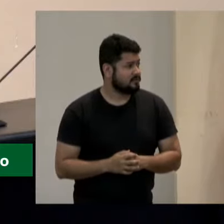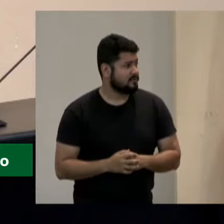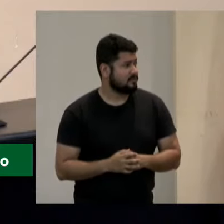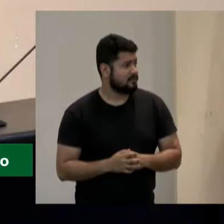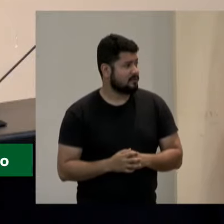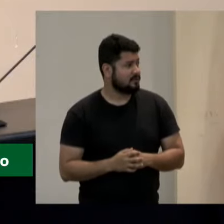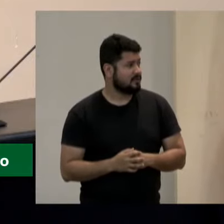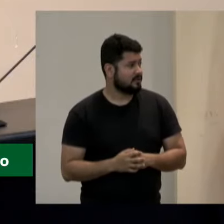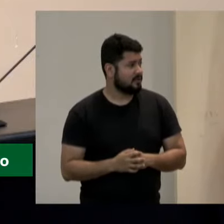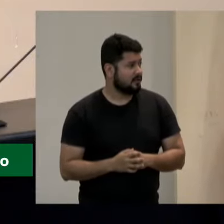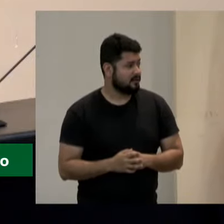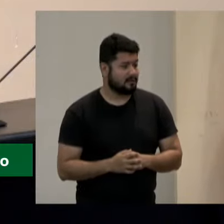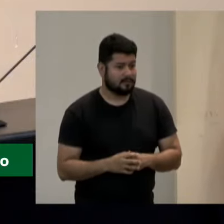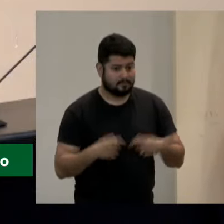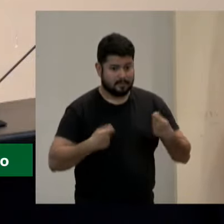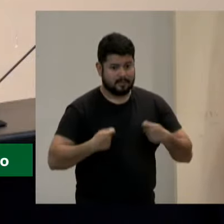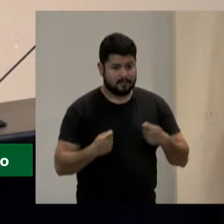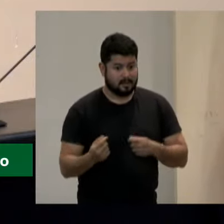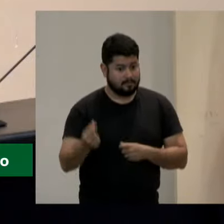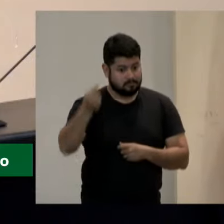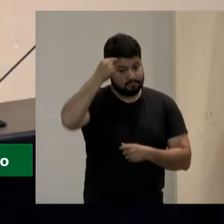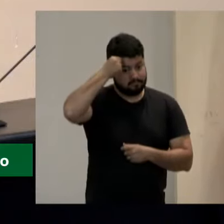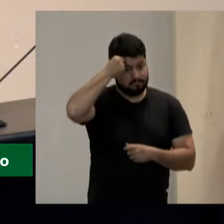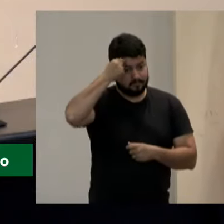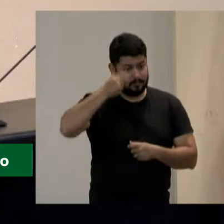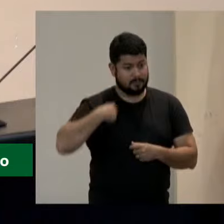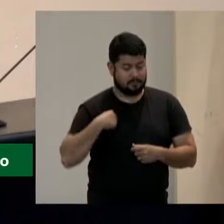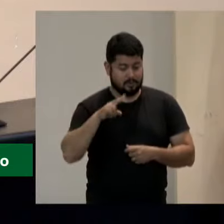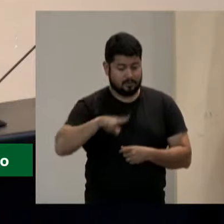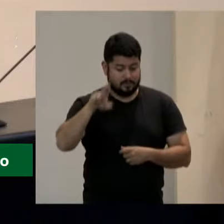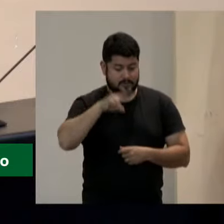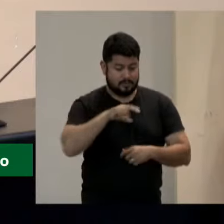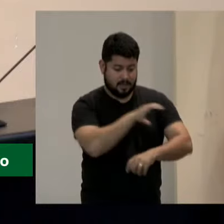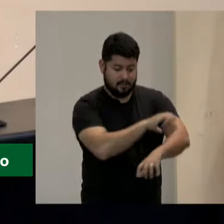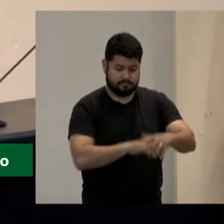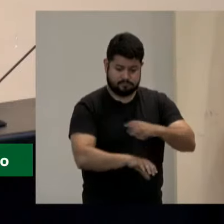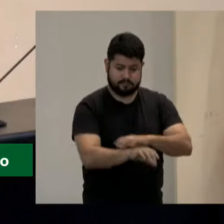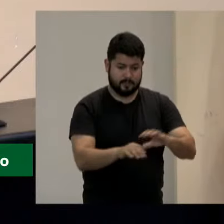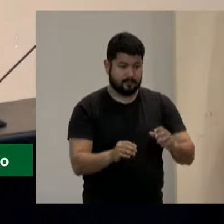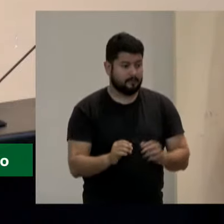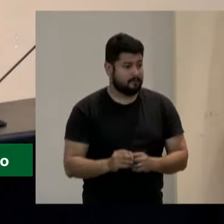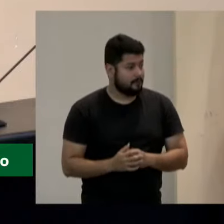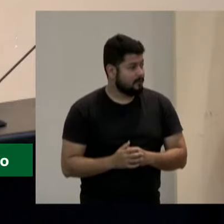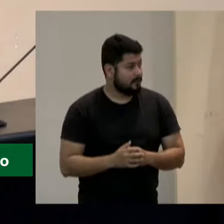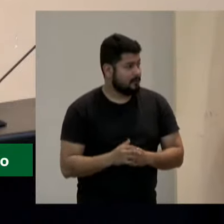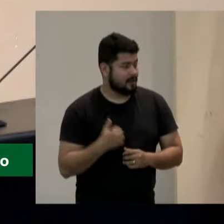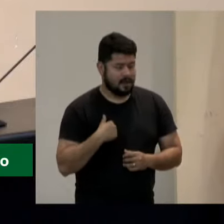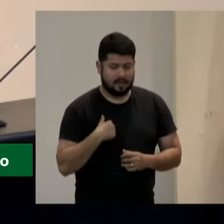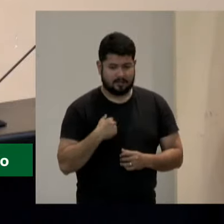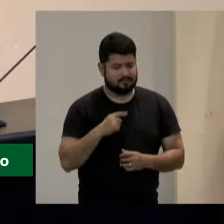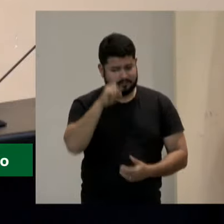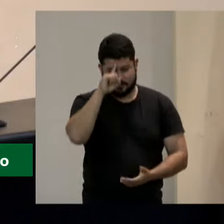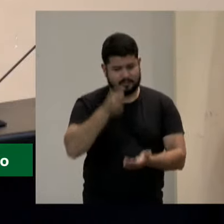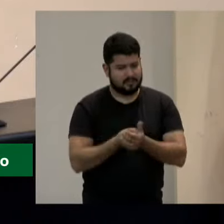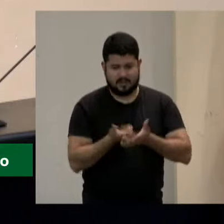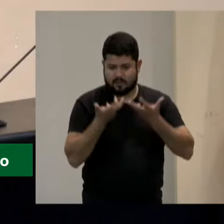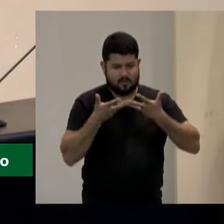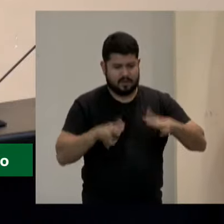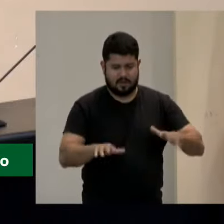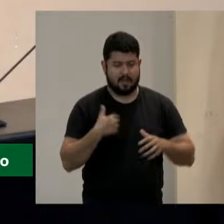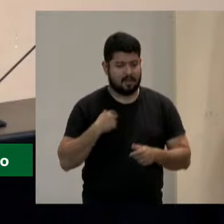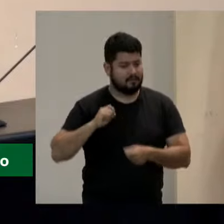chip no seu cérebro, e aí você vai ficar com os braços. Eu não quero mexer no meu cérebro, não. eu não quero ter braço, não. Eu faço tudo com os pés,